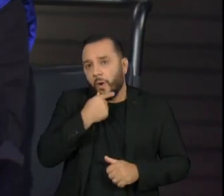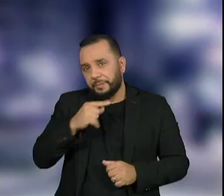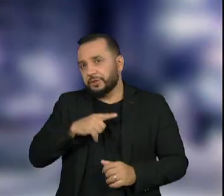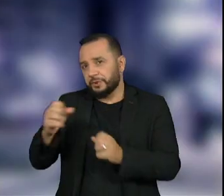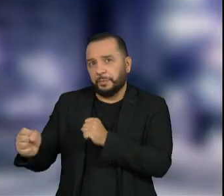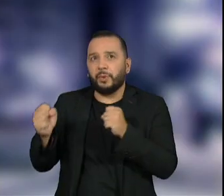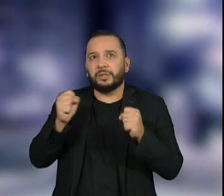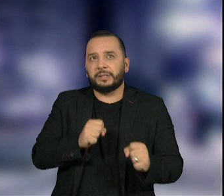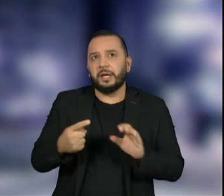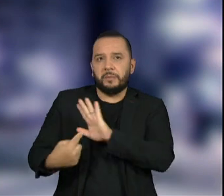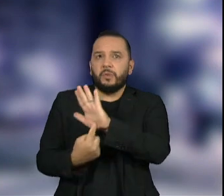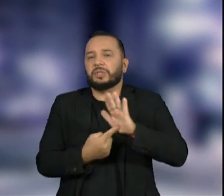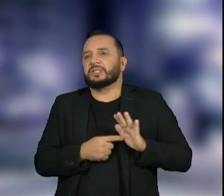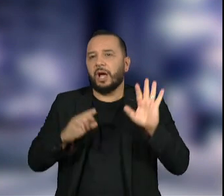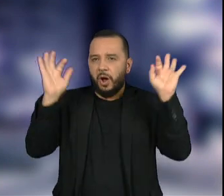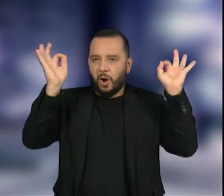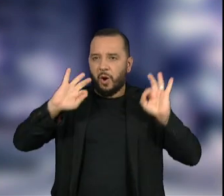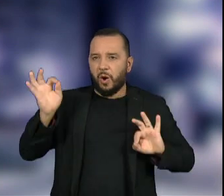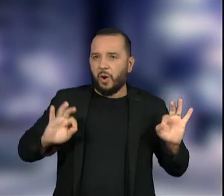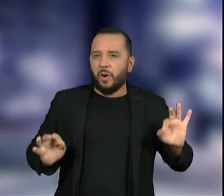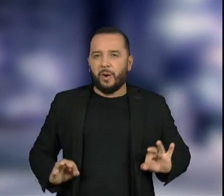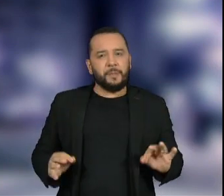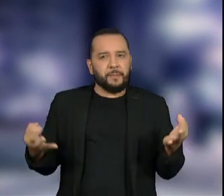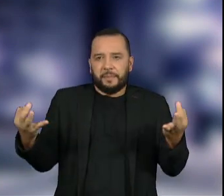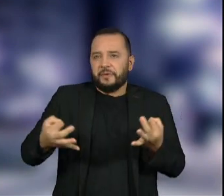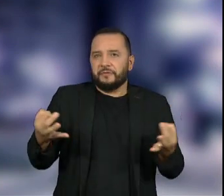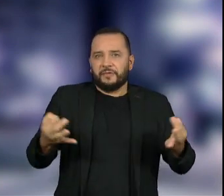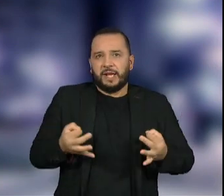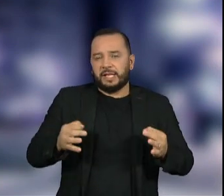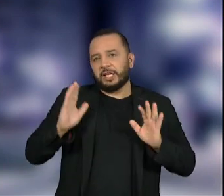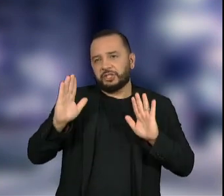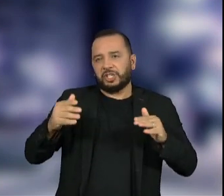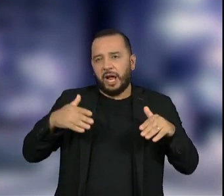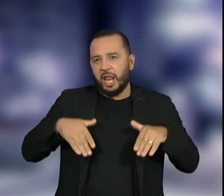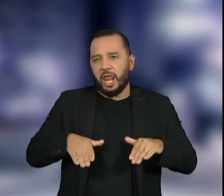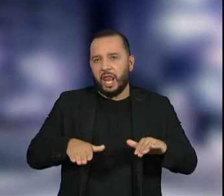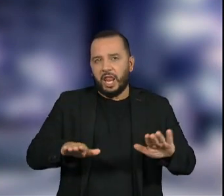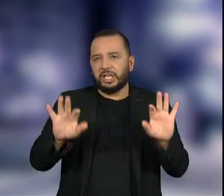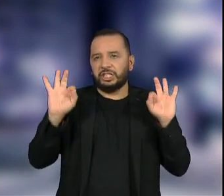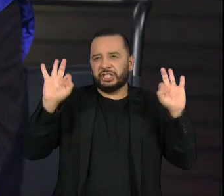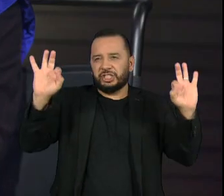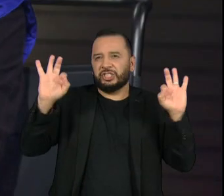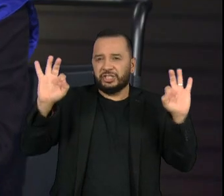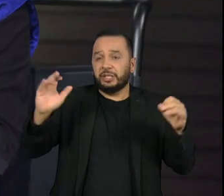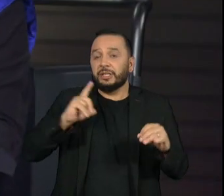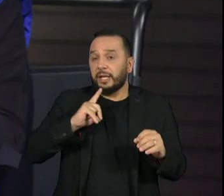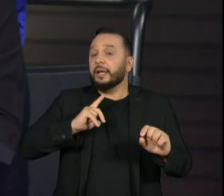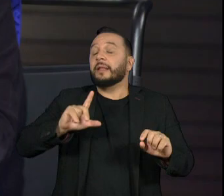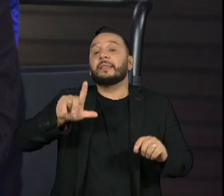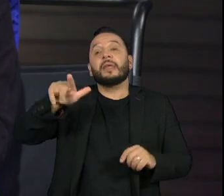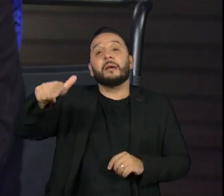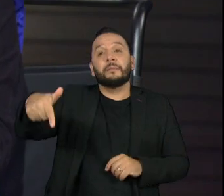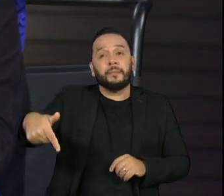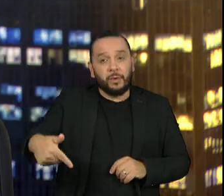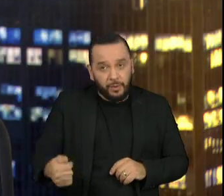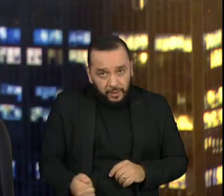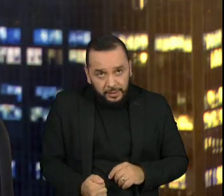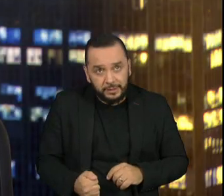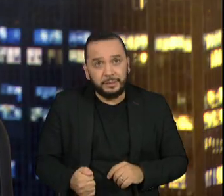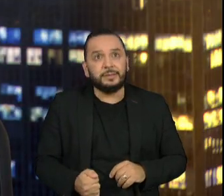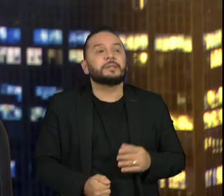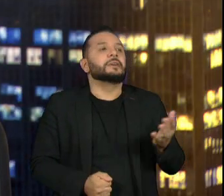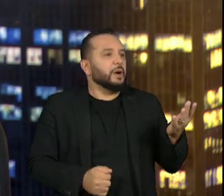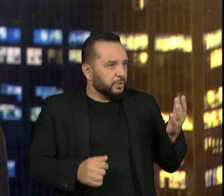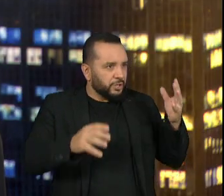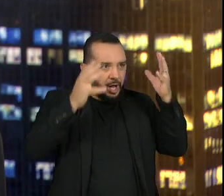De demonstrar seu poder com roupas mais elaboradas, mais bordadas, mais ricas. Depois a mulher começou... Perucas, anéis